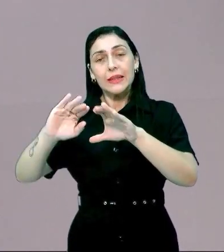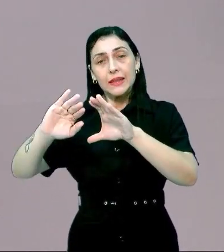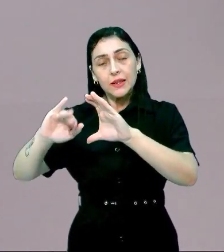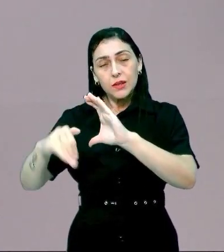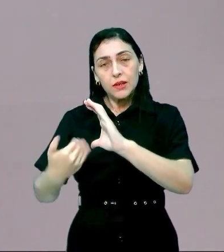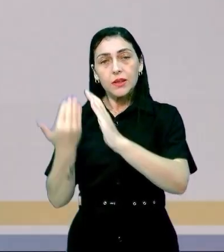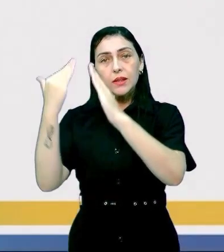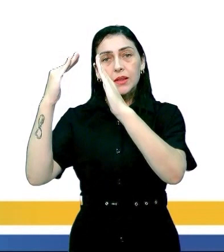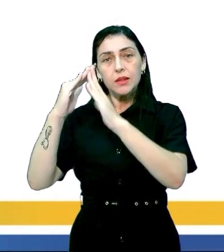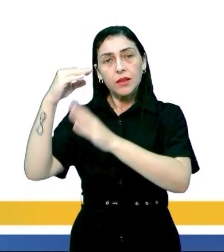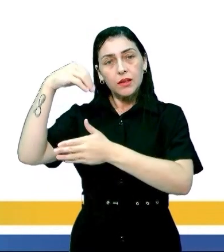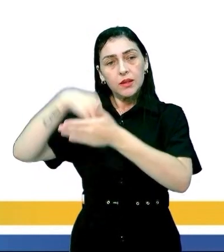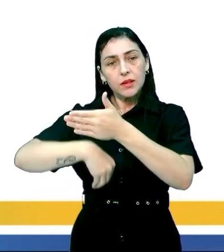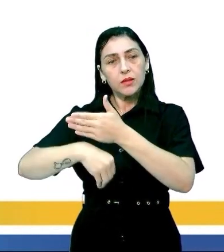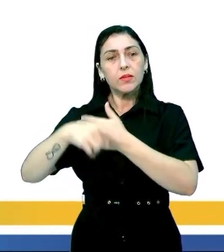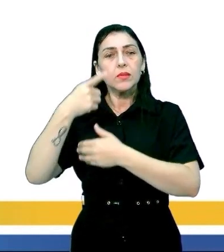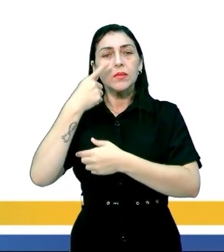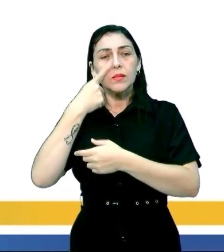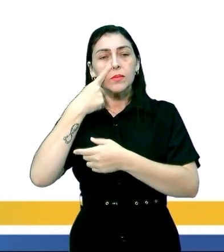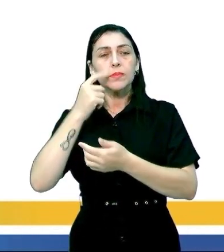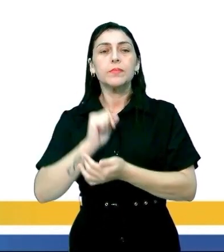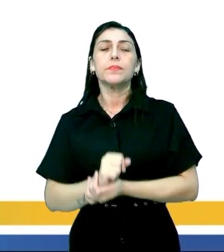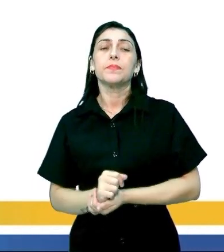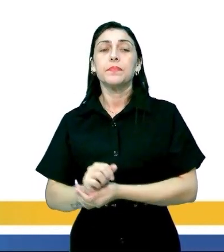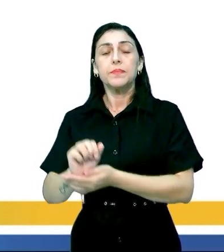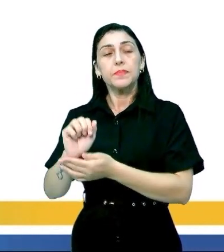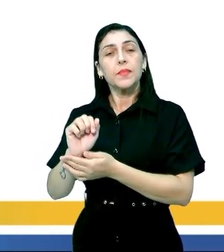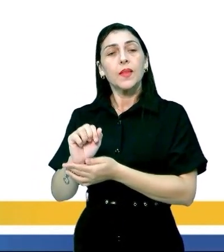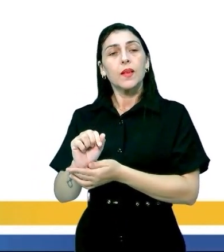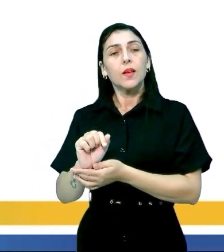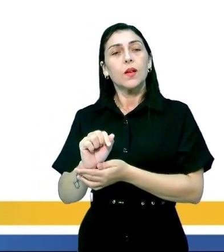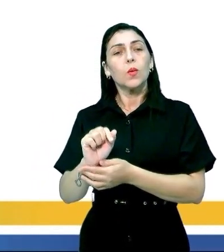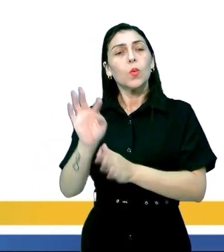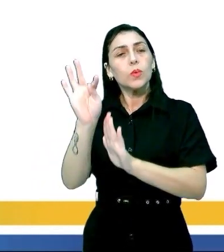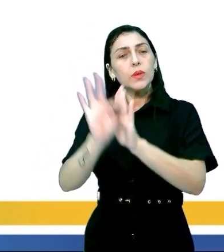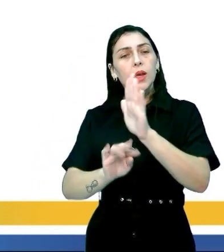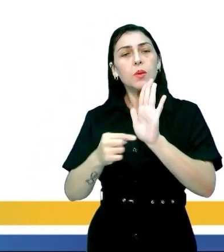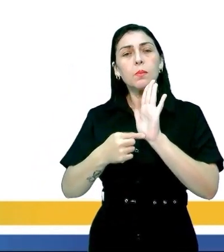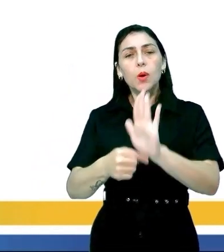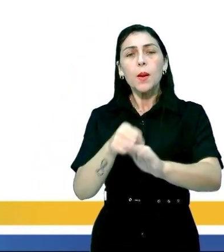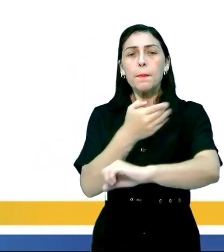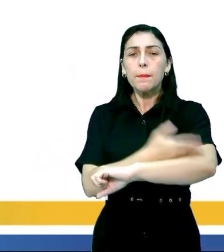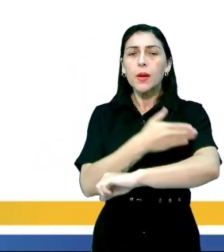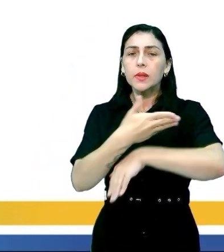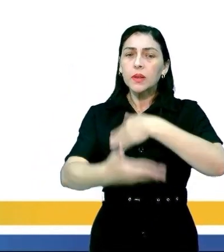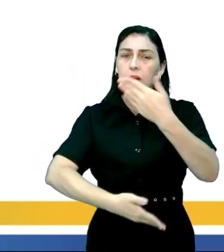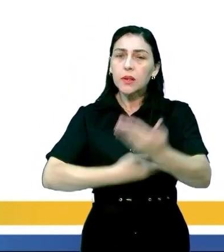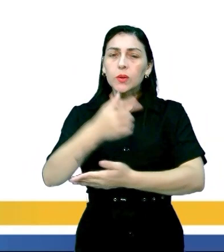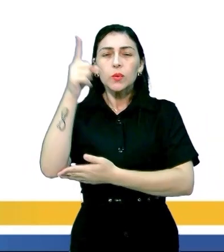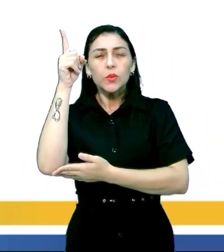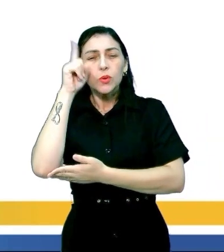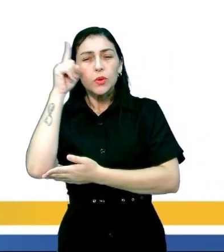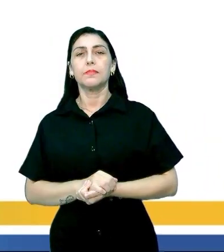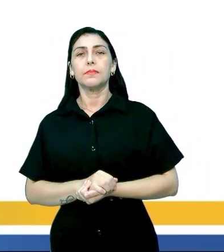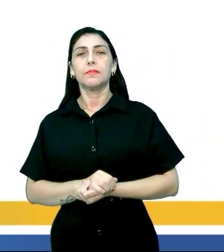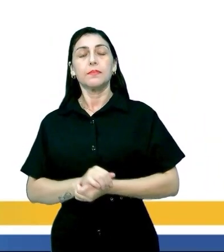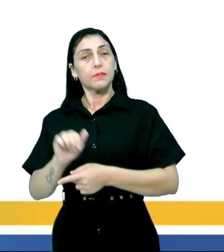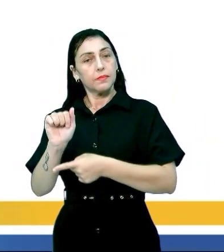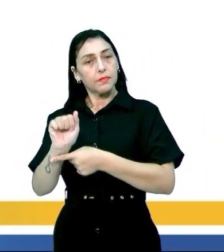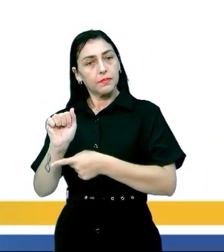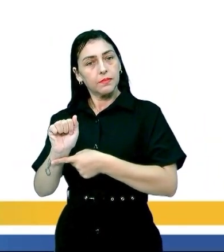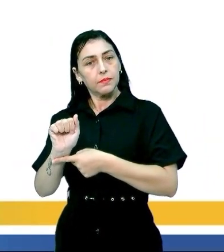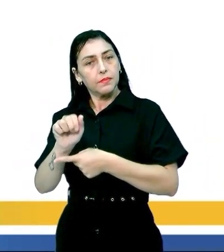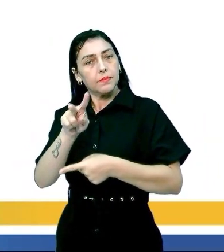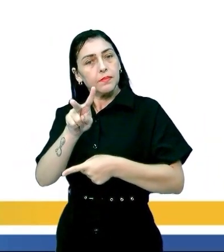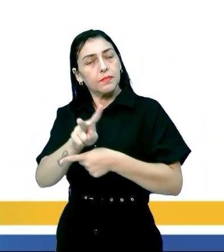de casa. Vamos no comando da questão? O texto indica práticas,